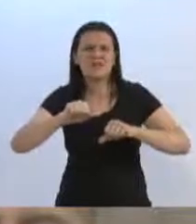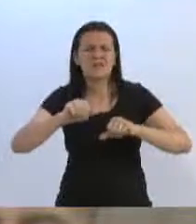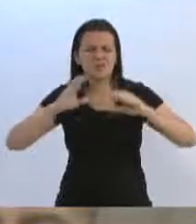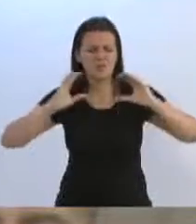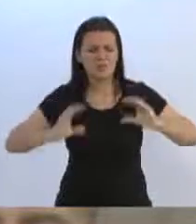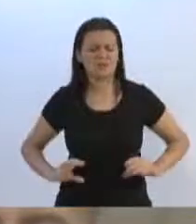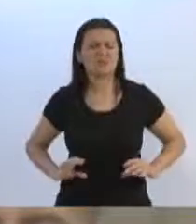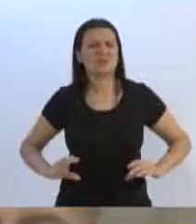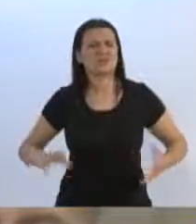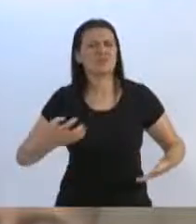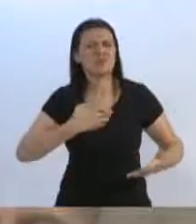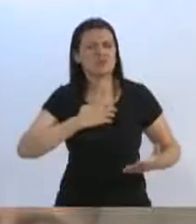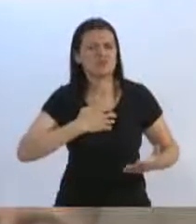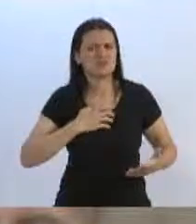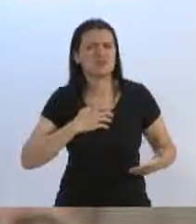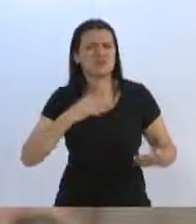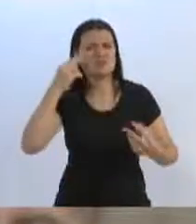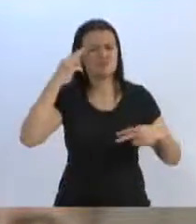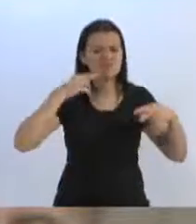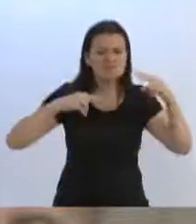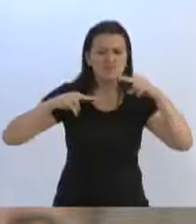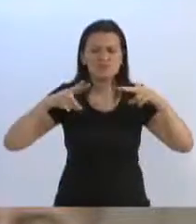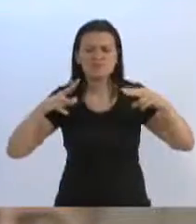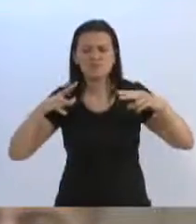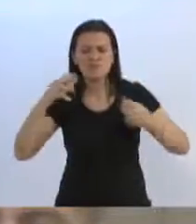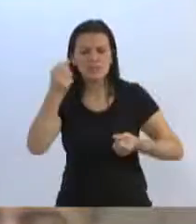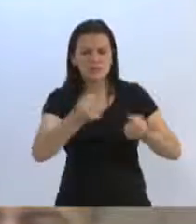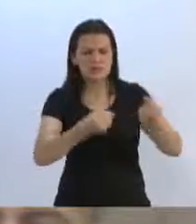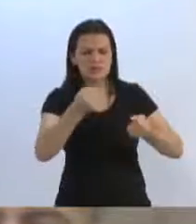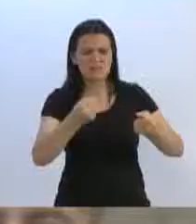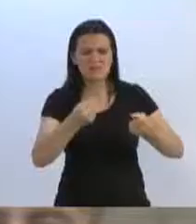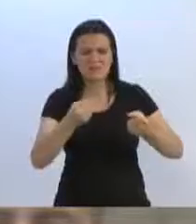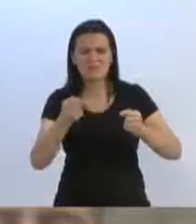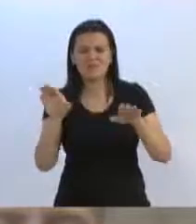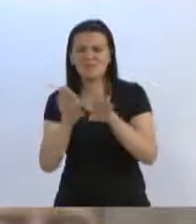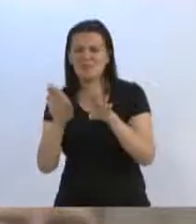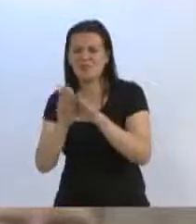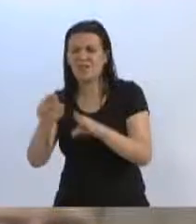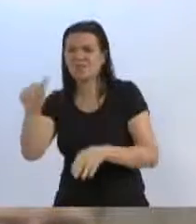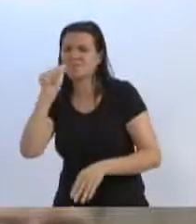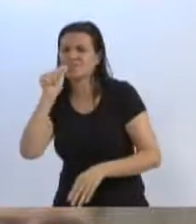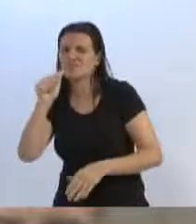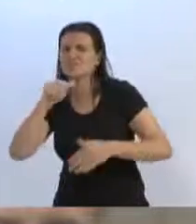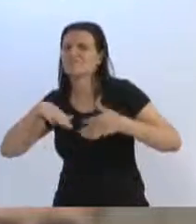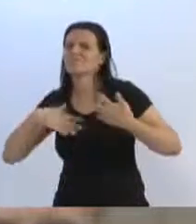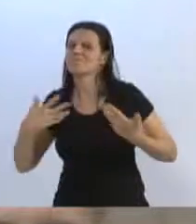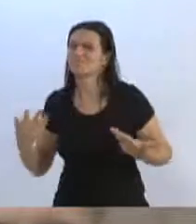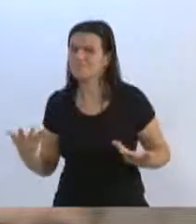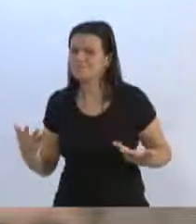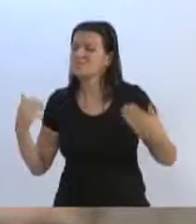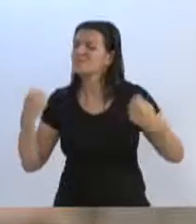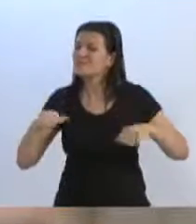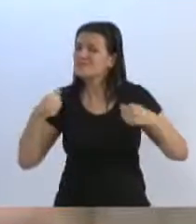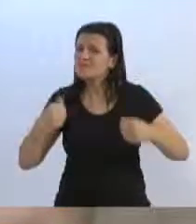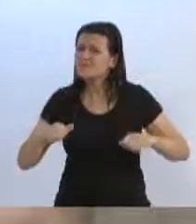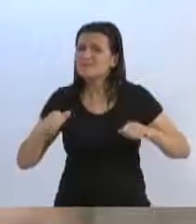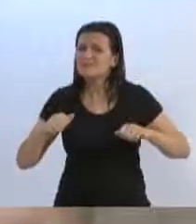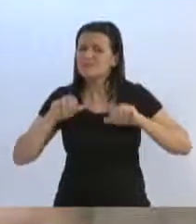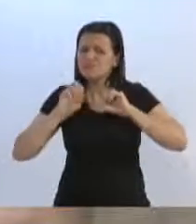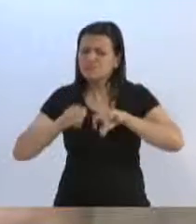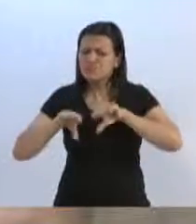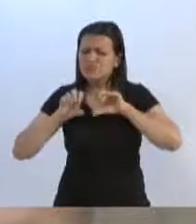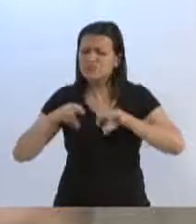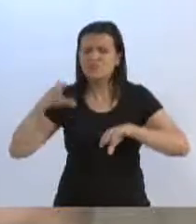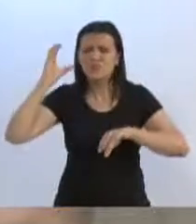o modo de visualizar direção e álcool. Nós precisamos fazer um trabalho de conscientização, porque não